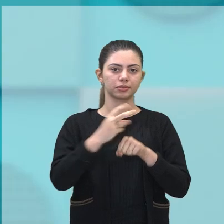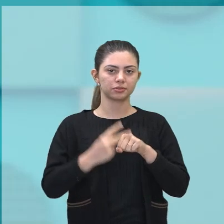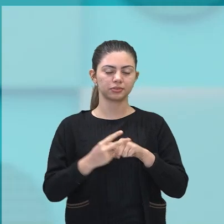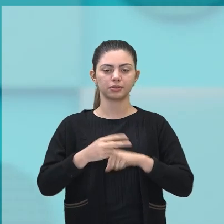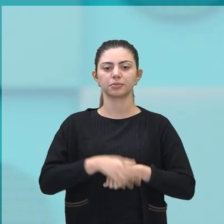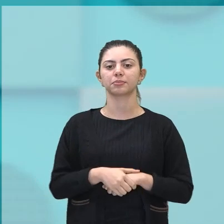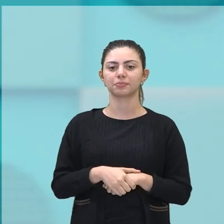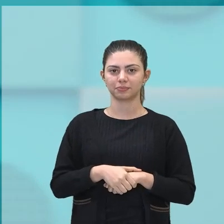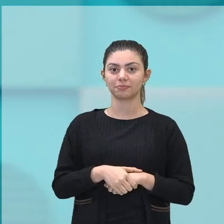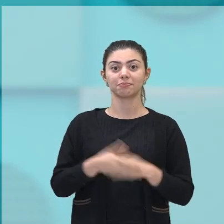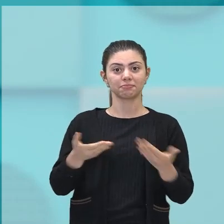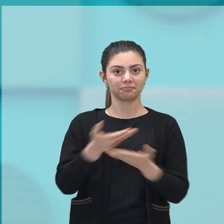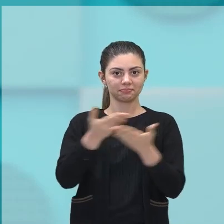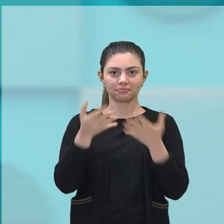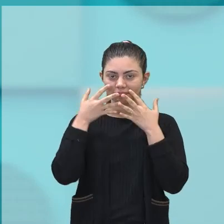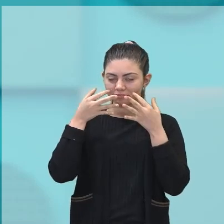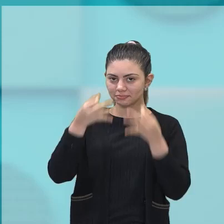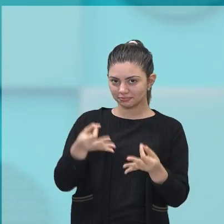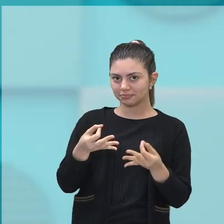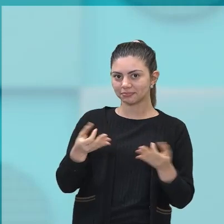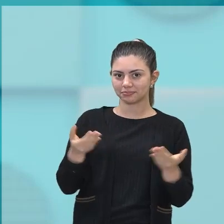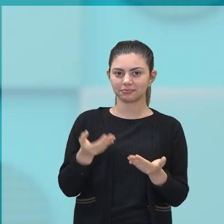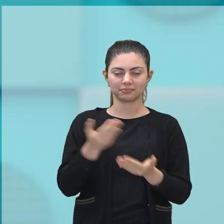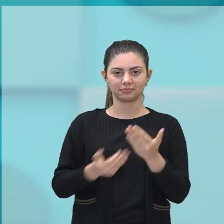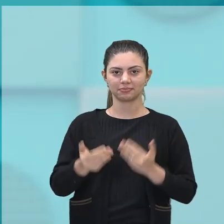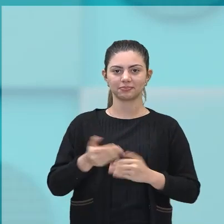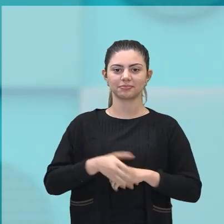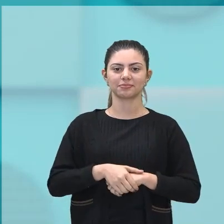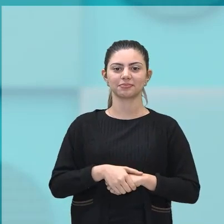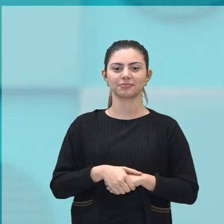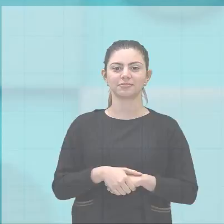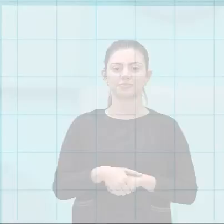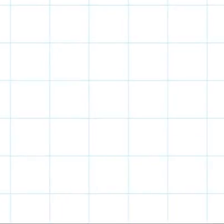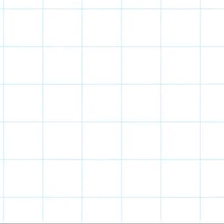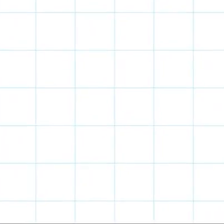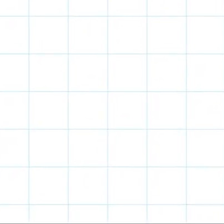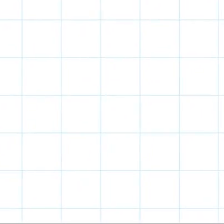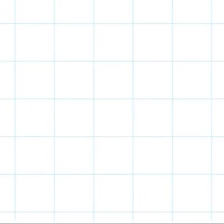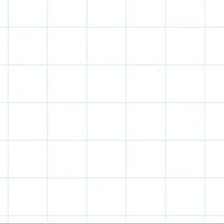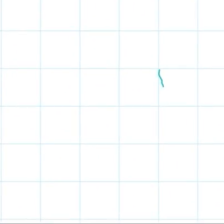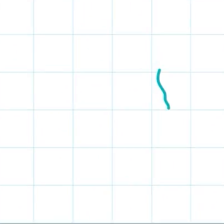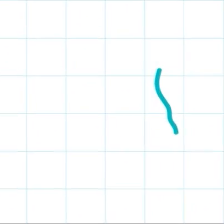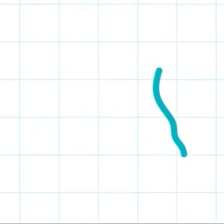Então, pay attention, prestem bastante atenção, vamos à nossa aula.